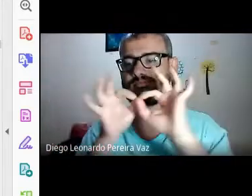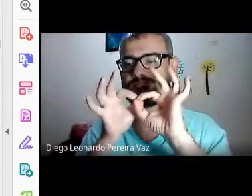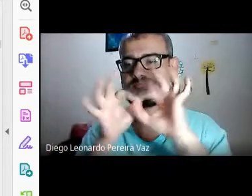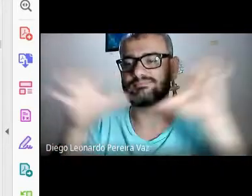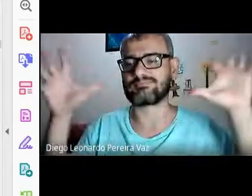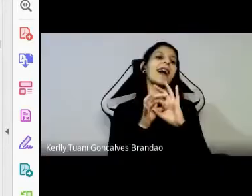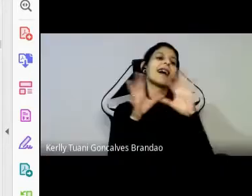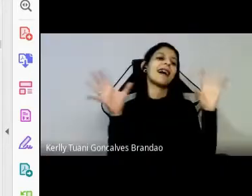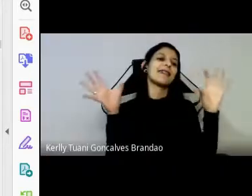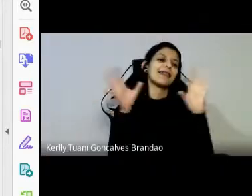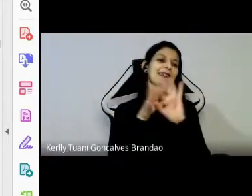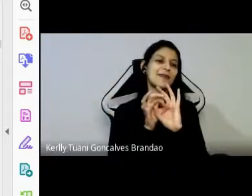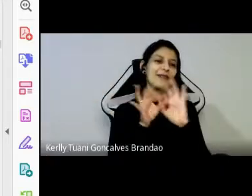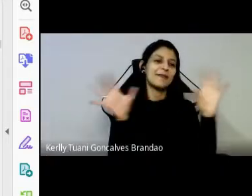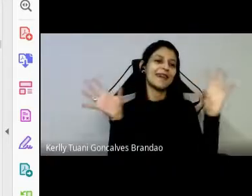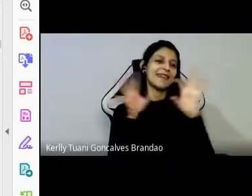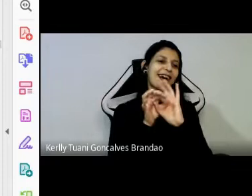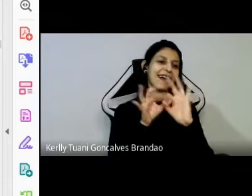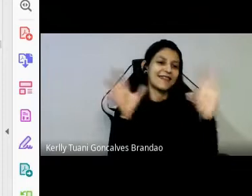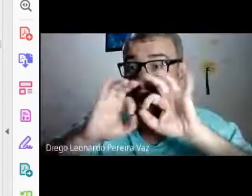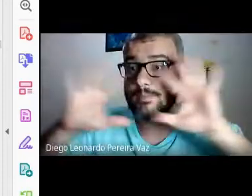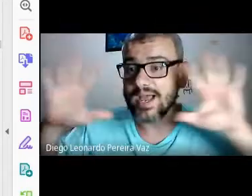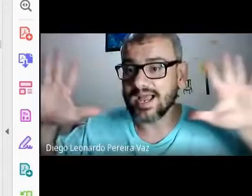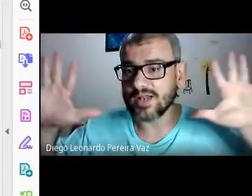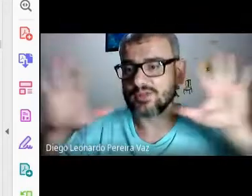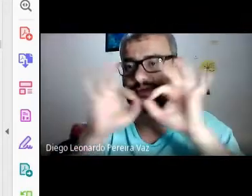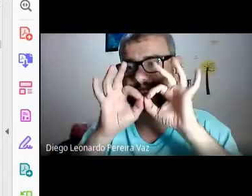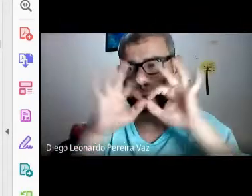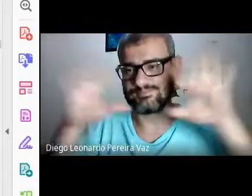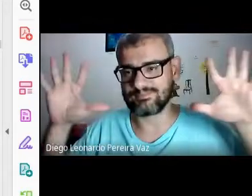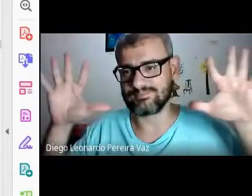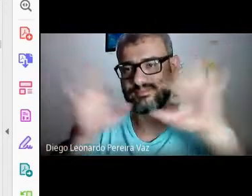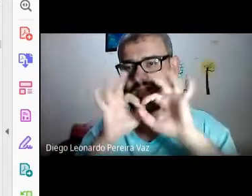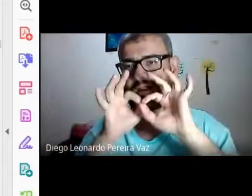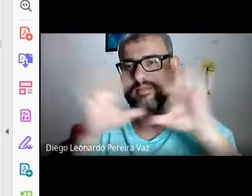Libertado. Sinal de liberdade.